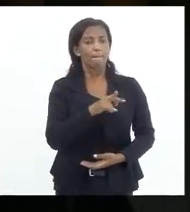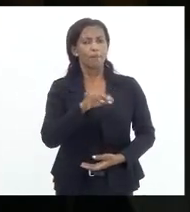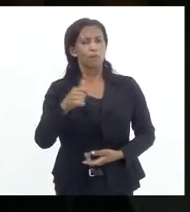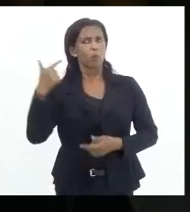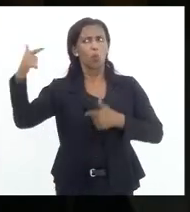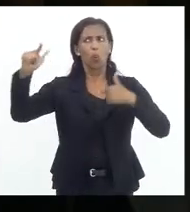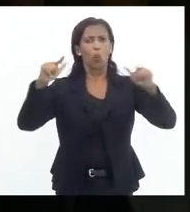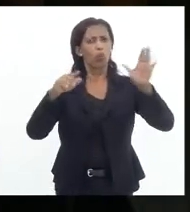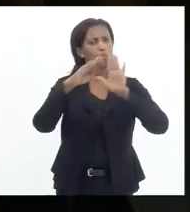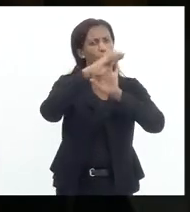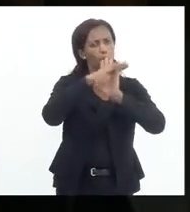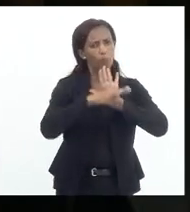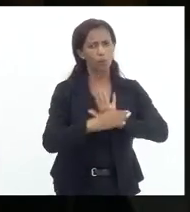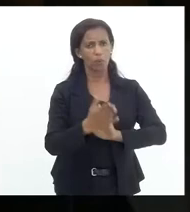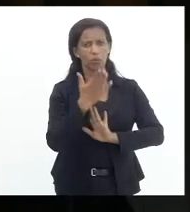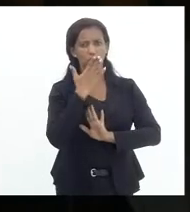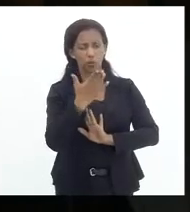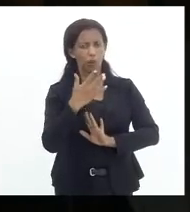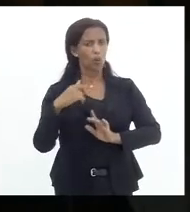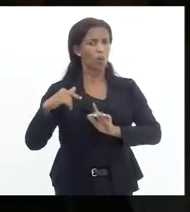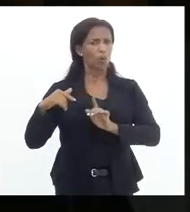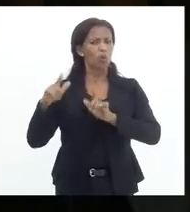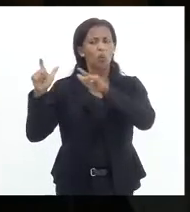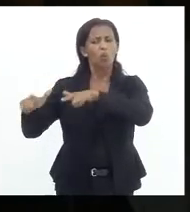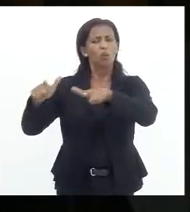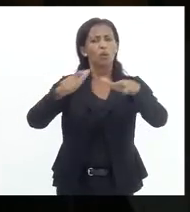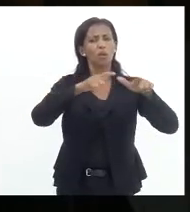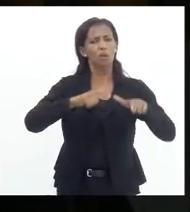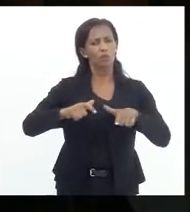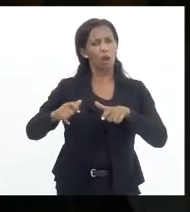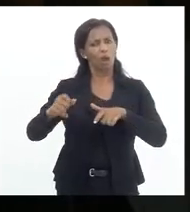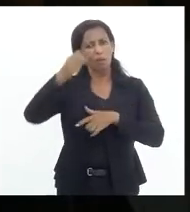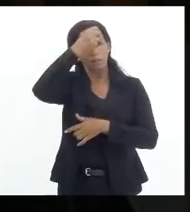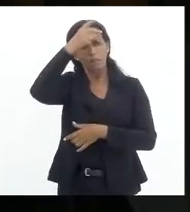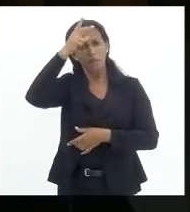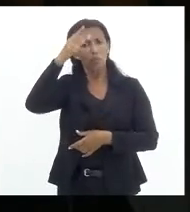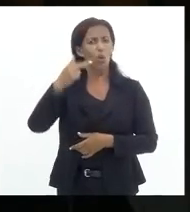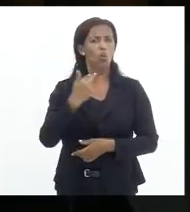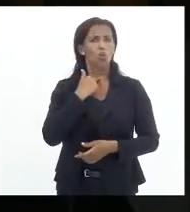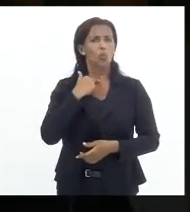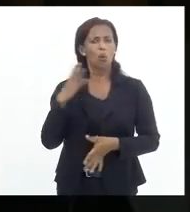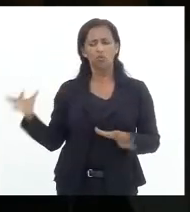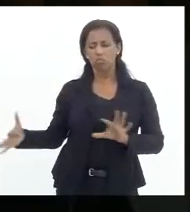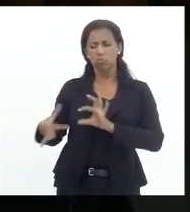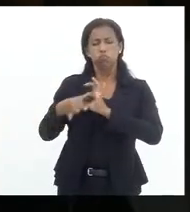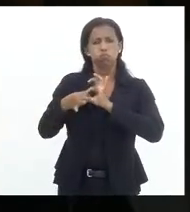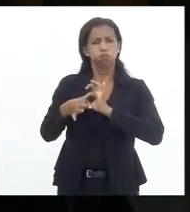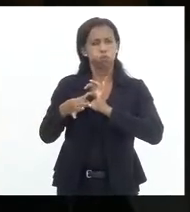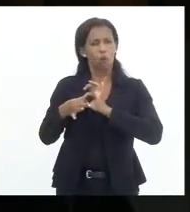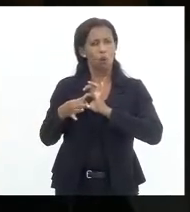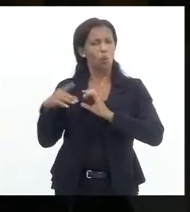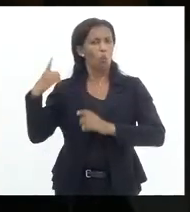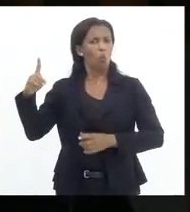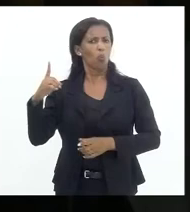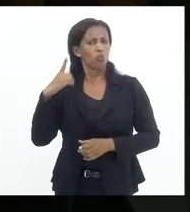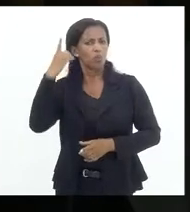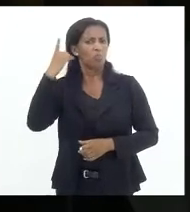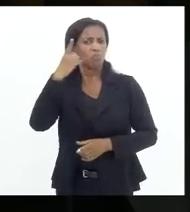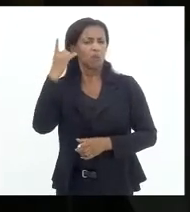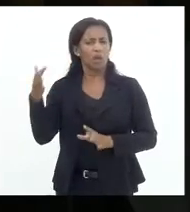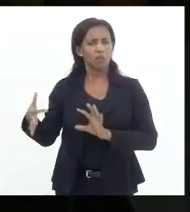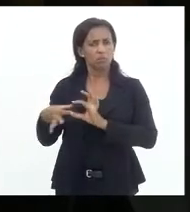sobre qualquer outro programa desse tipo e qualquer município Fluminense não pode ter o viés eleitoreiro não pode estar